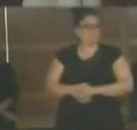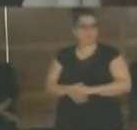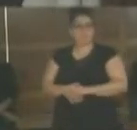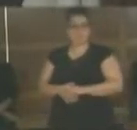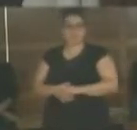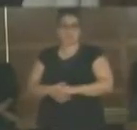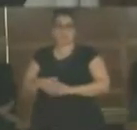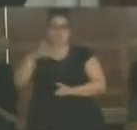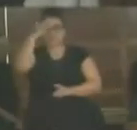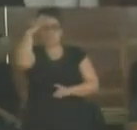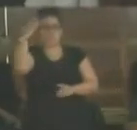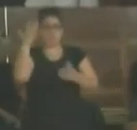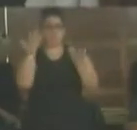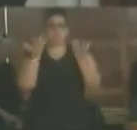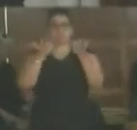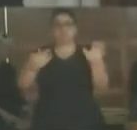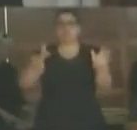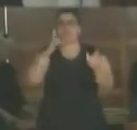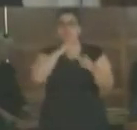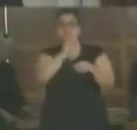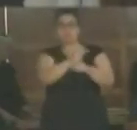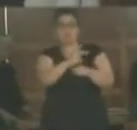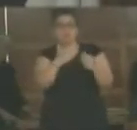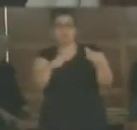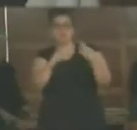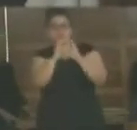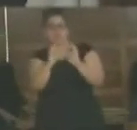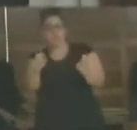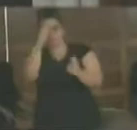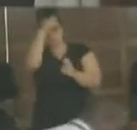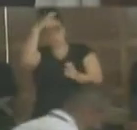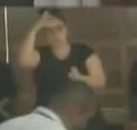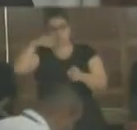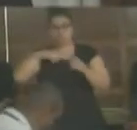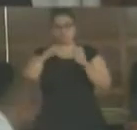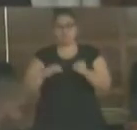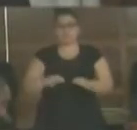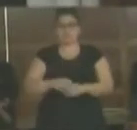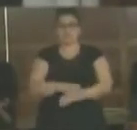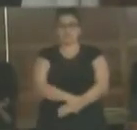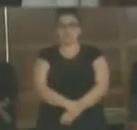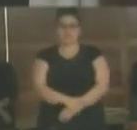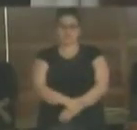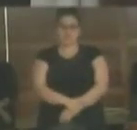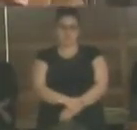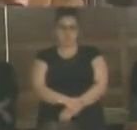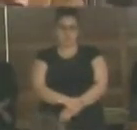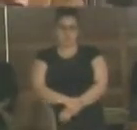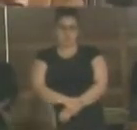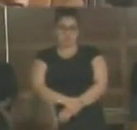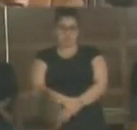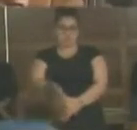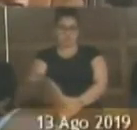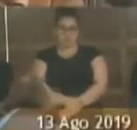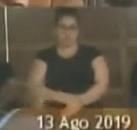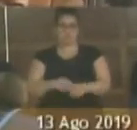dependente de político para só arrumar emprego na Câmara ou na Prefeitura. Tenho certeza disso. Grande abraço a todos. Vereador Canindé, por favor.